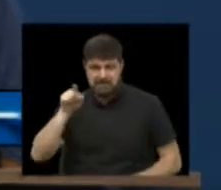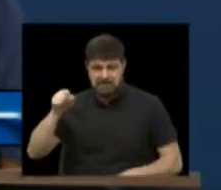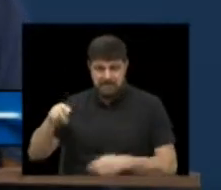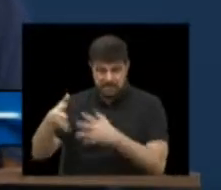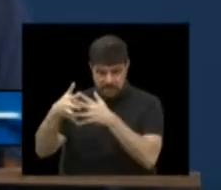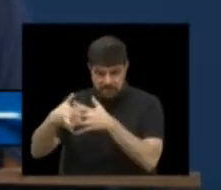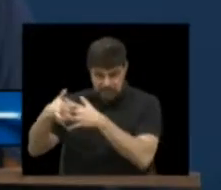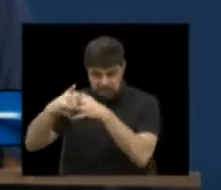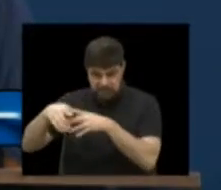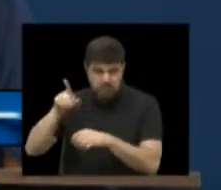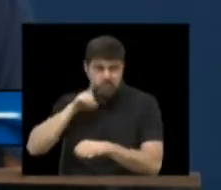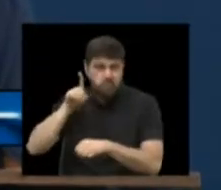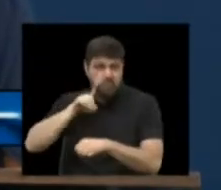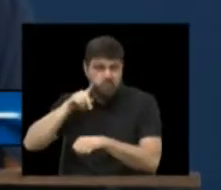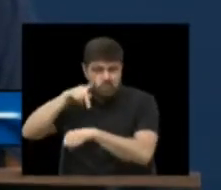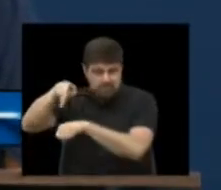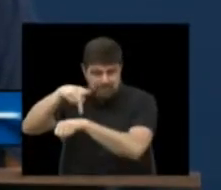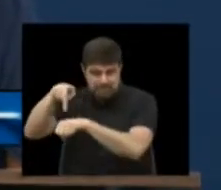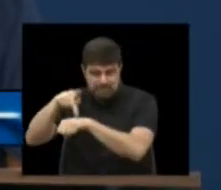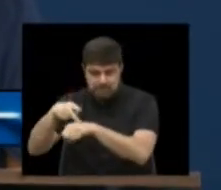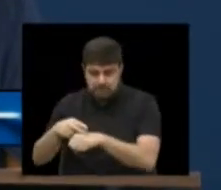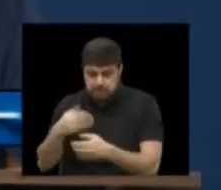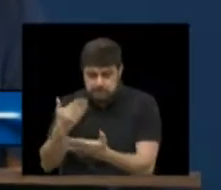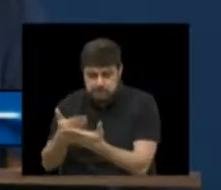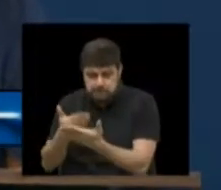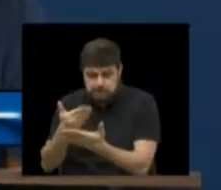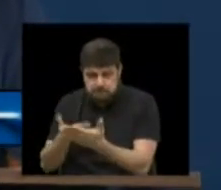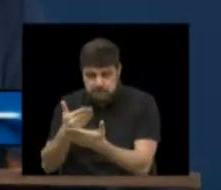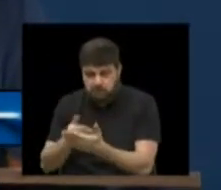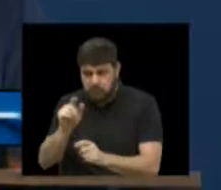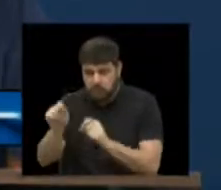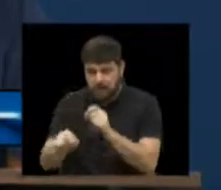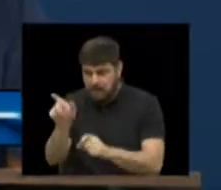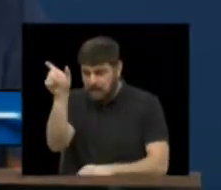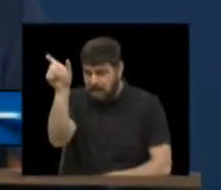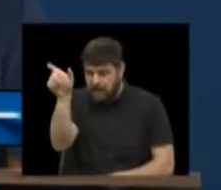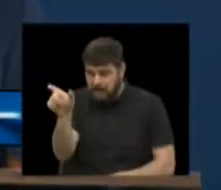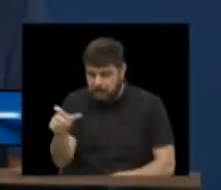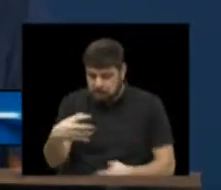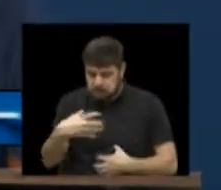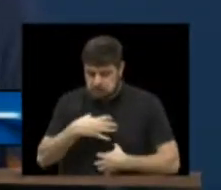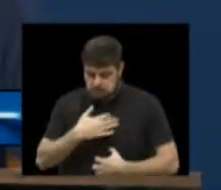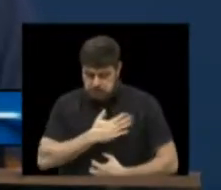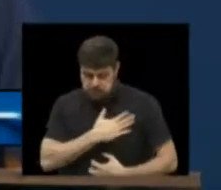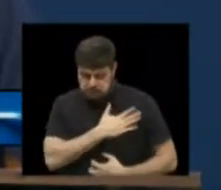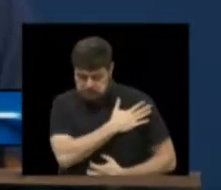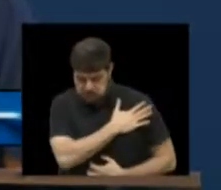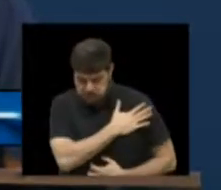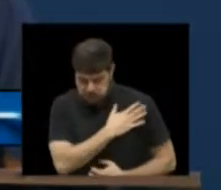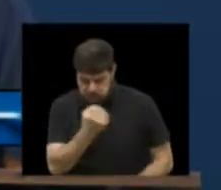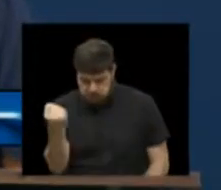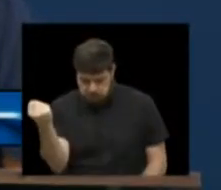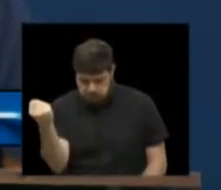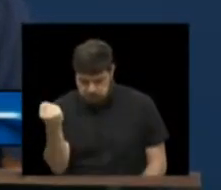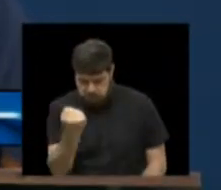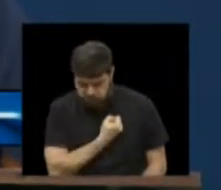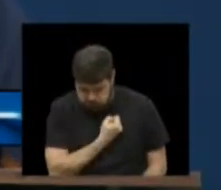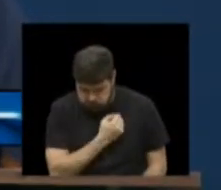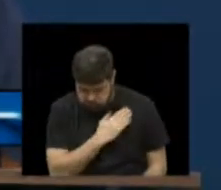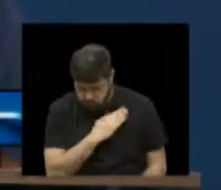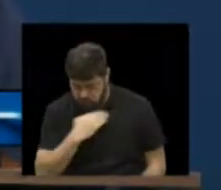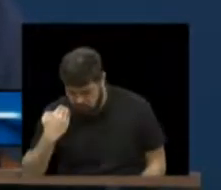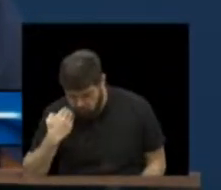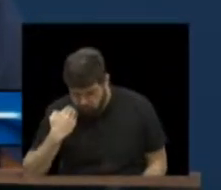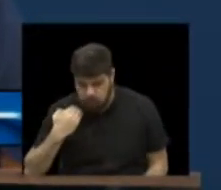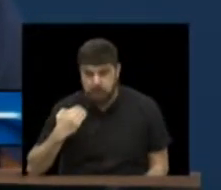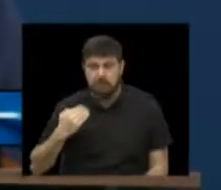estudo que vincula o suicídio com relação à homofobia, inclusive dependendo da situação e do contexto,